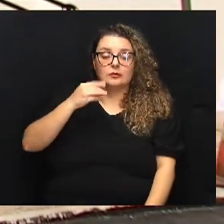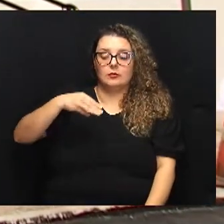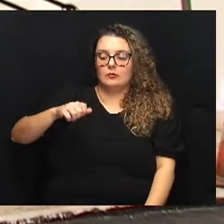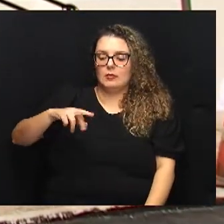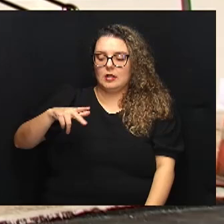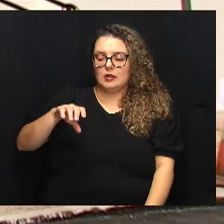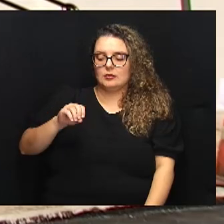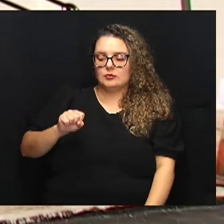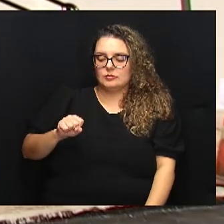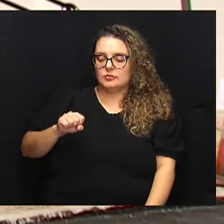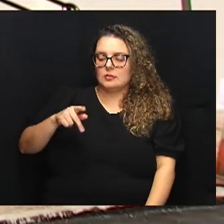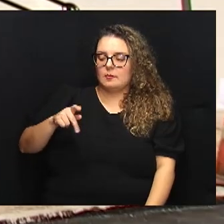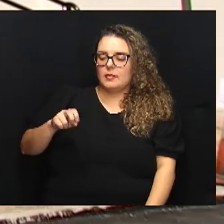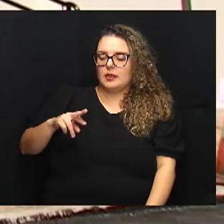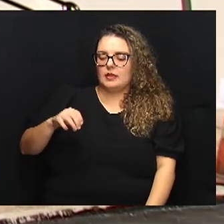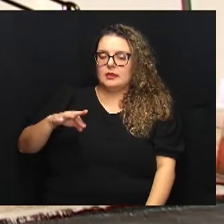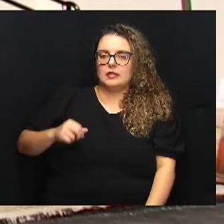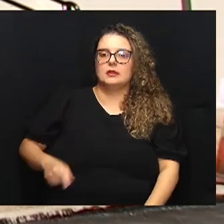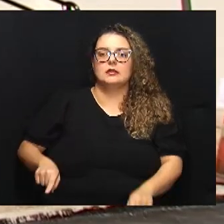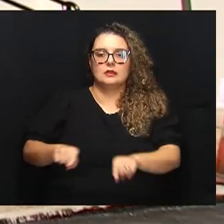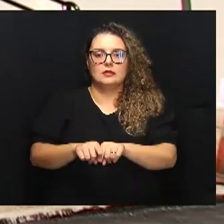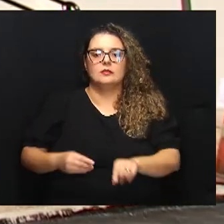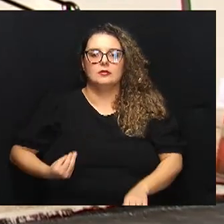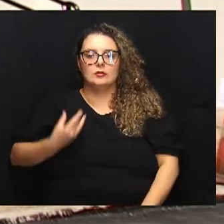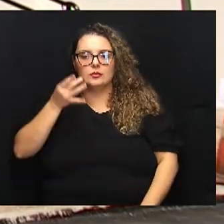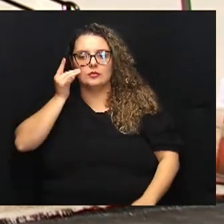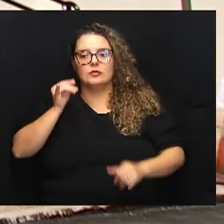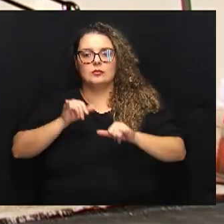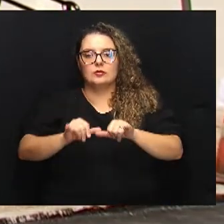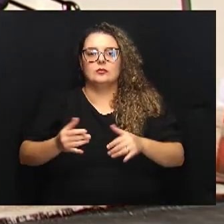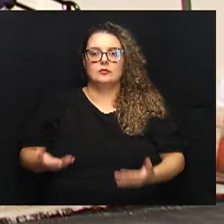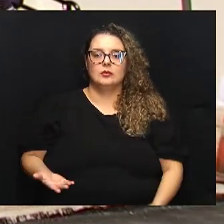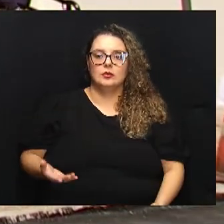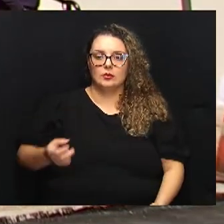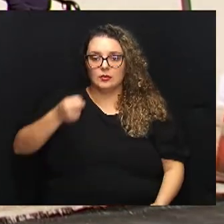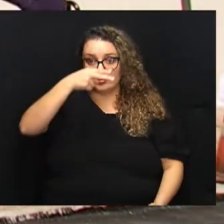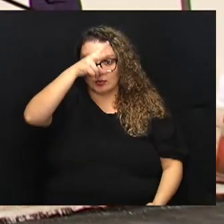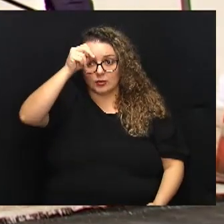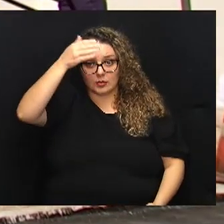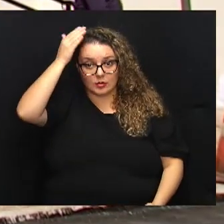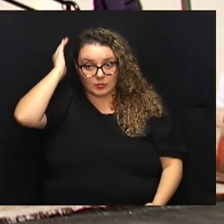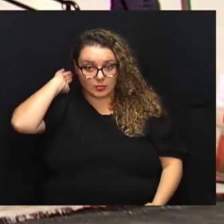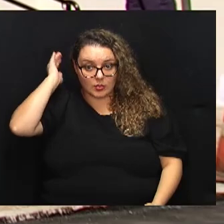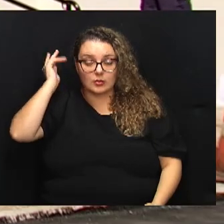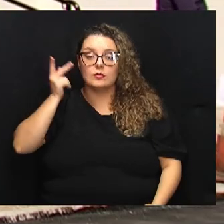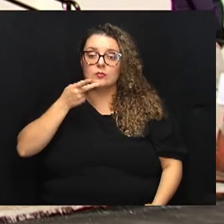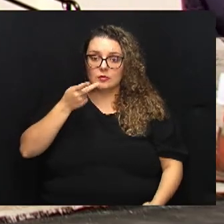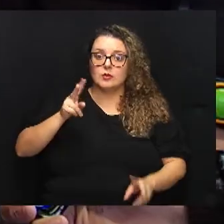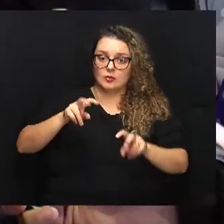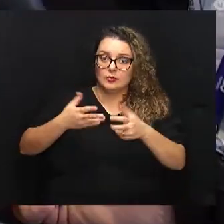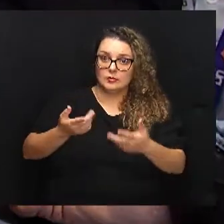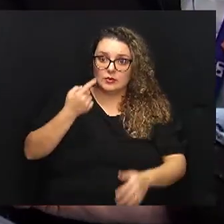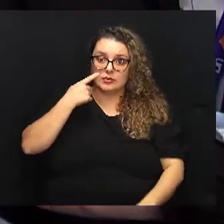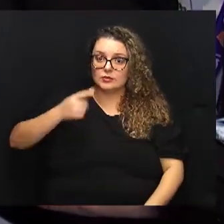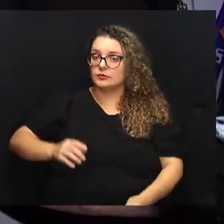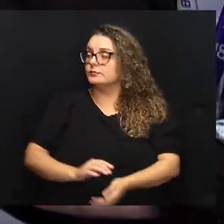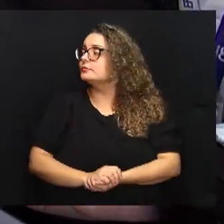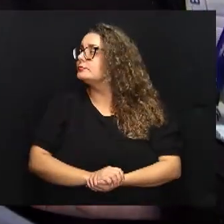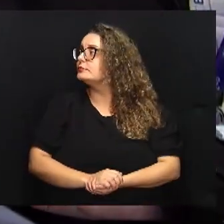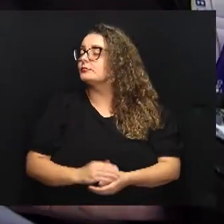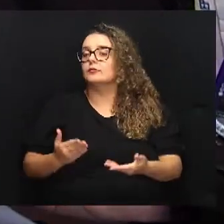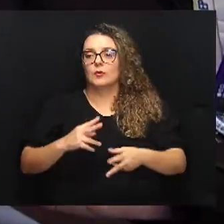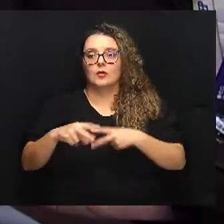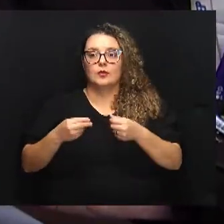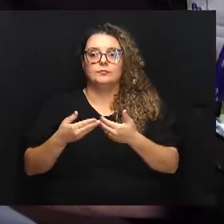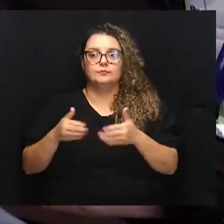que também esteve presente aqui no Mercadão. O prefeito Dário Saad falou sobre isso, olha só. Hoje é a